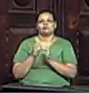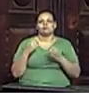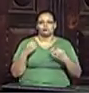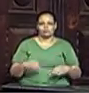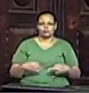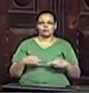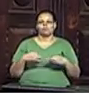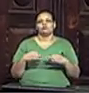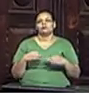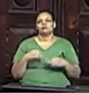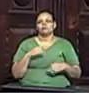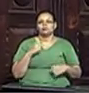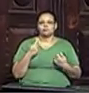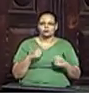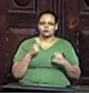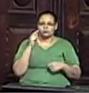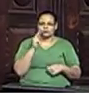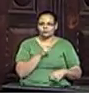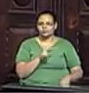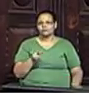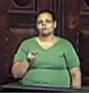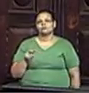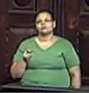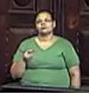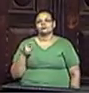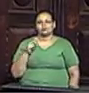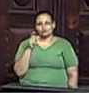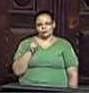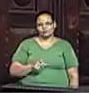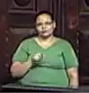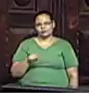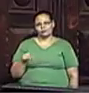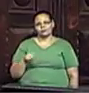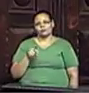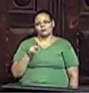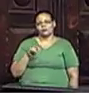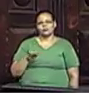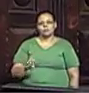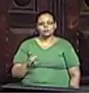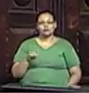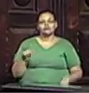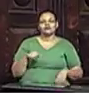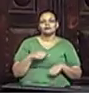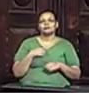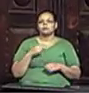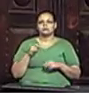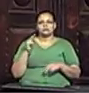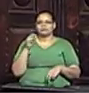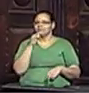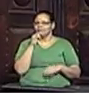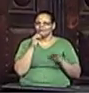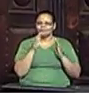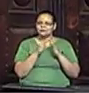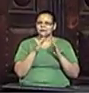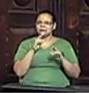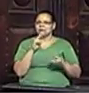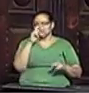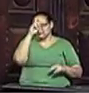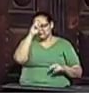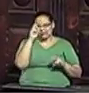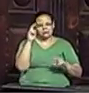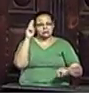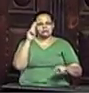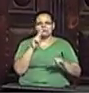dignidade e integridade que devem ser observadas para que esses pacientes não fiquem, por assim dizer, aprisionados, deputada Massa Giovanni, não